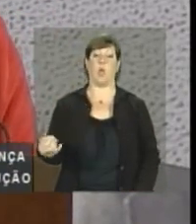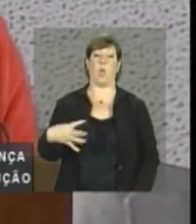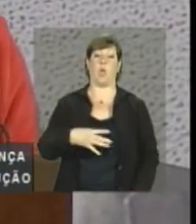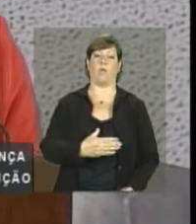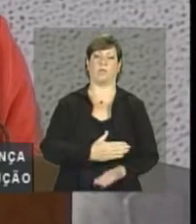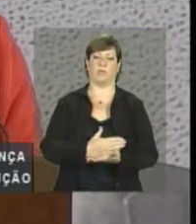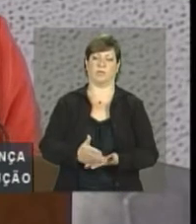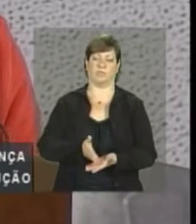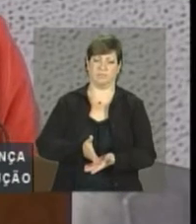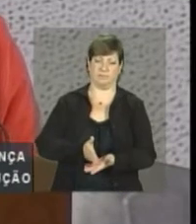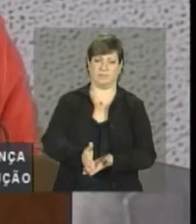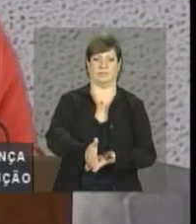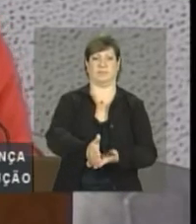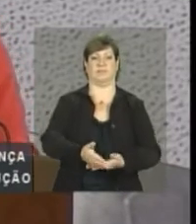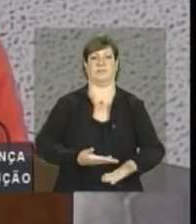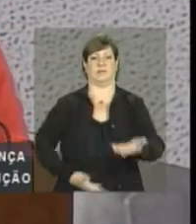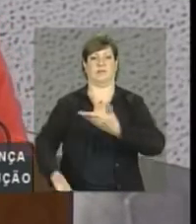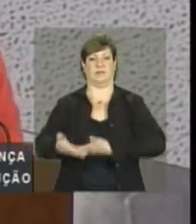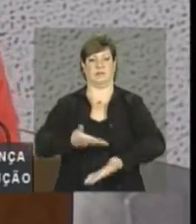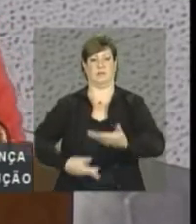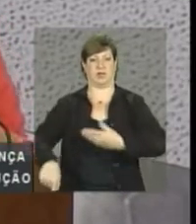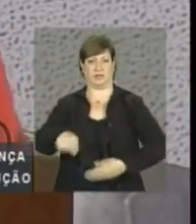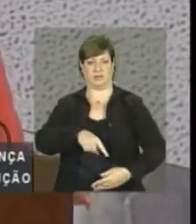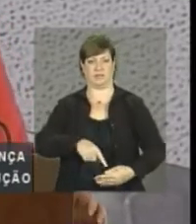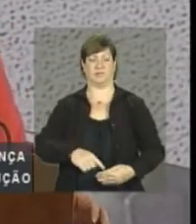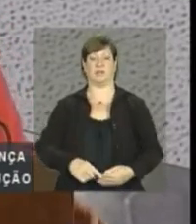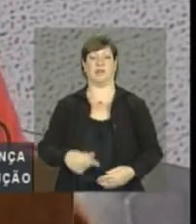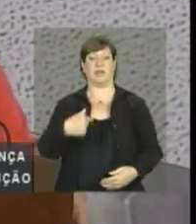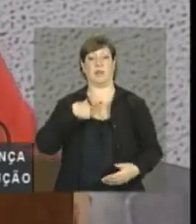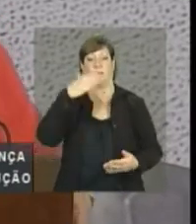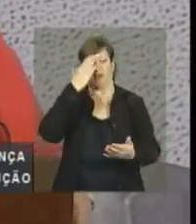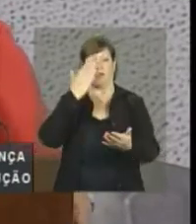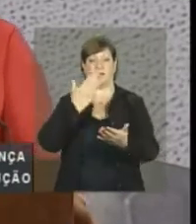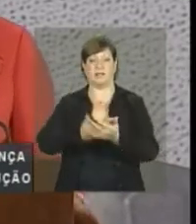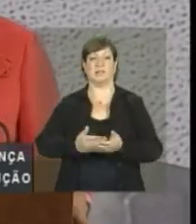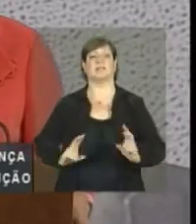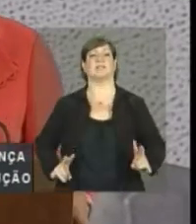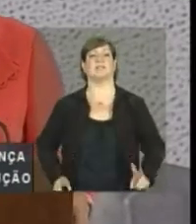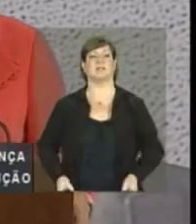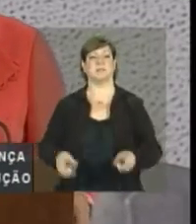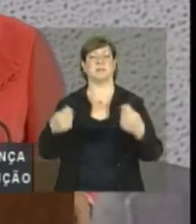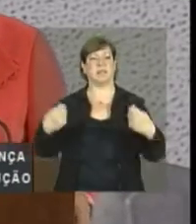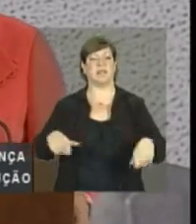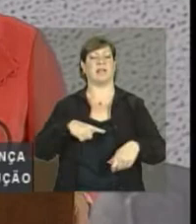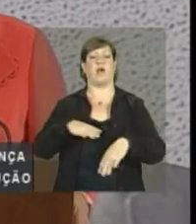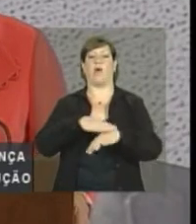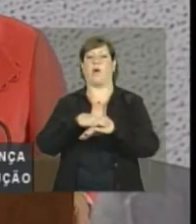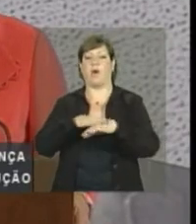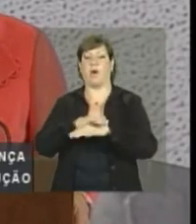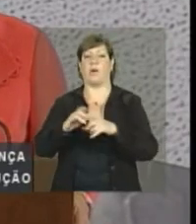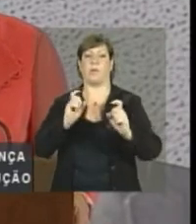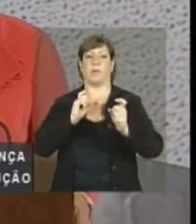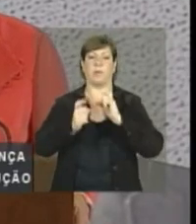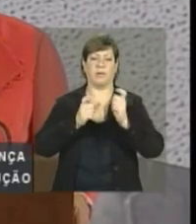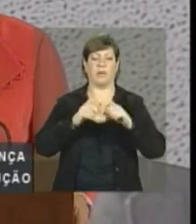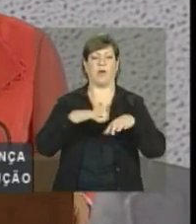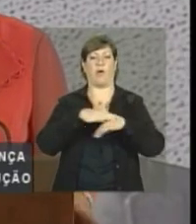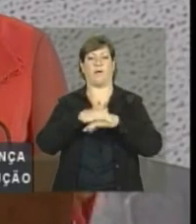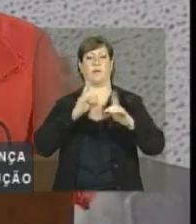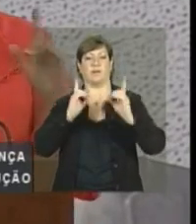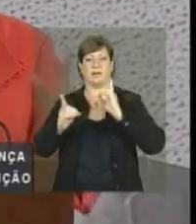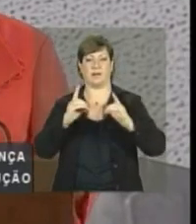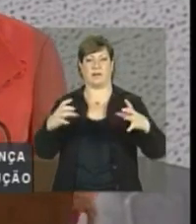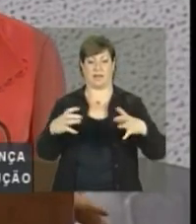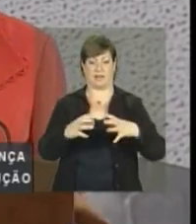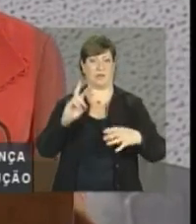história dessas relações. Eu acredito que sempre deve haver o diálogo entre empresários e trabalhadores, e